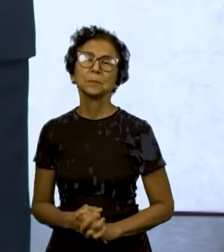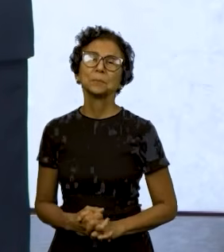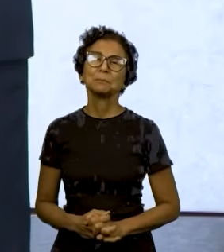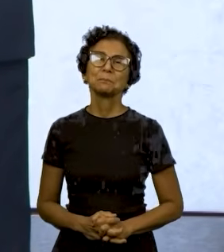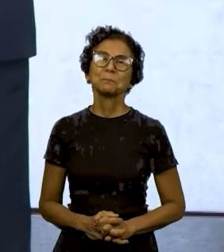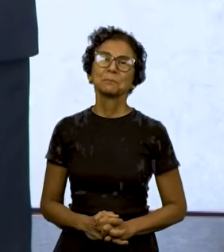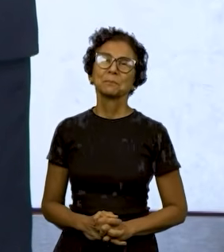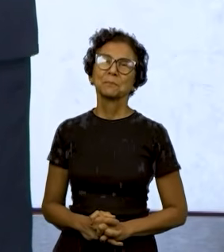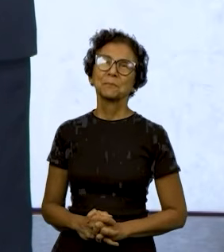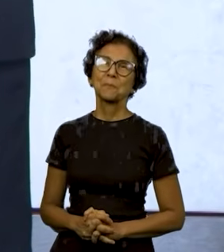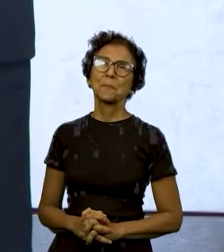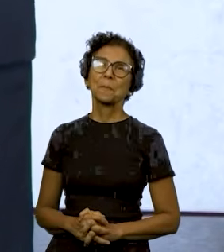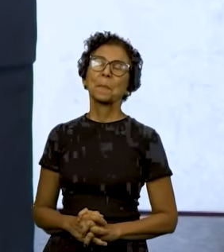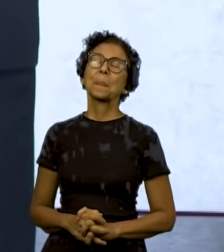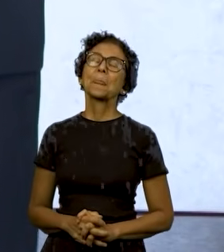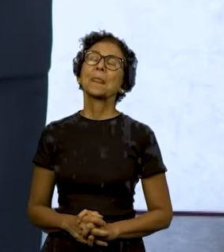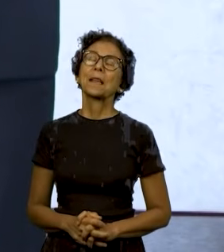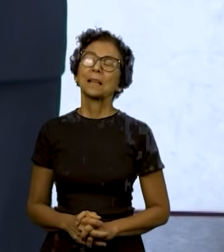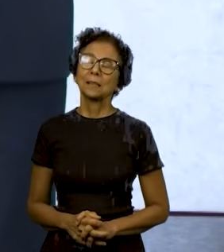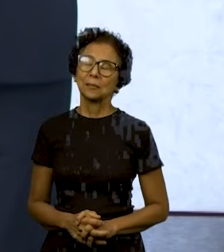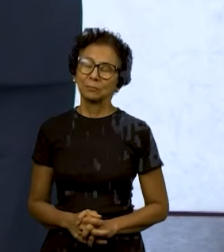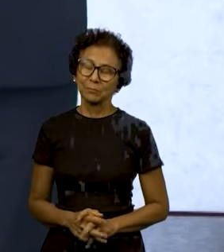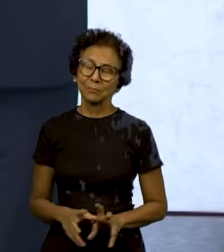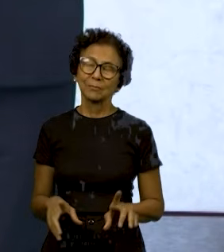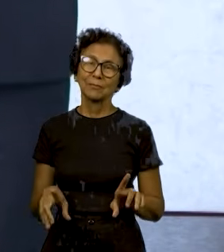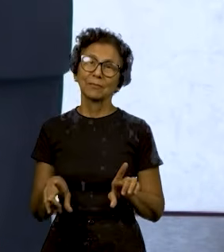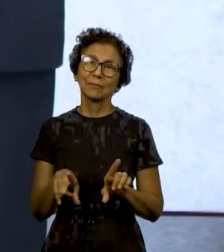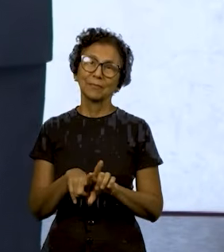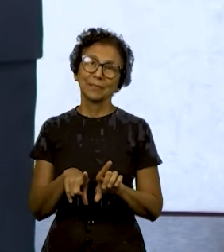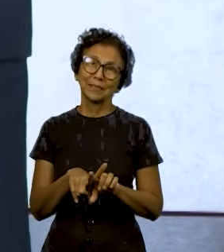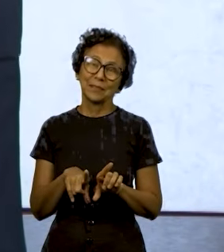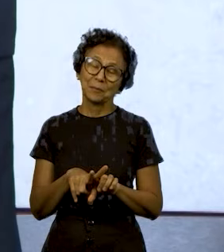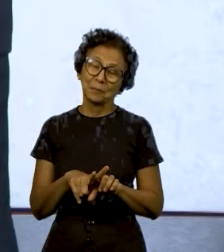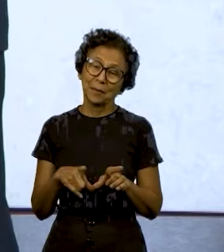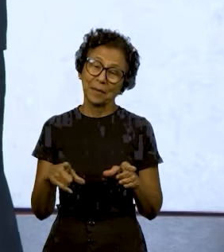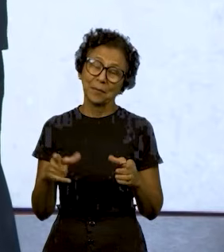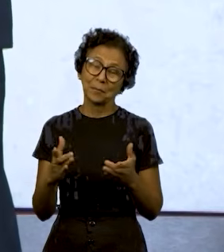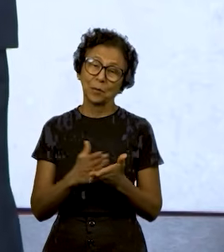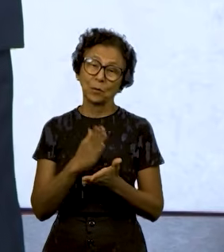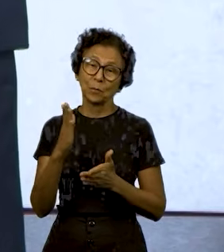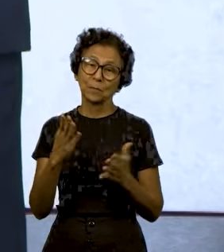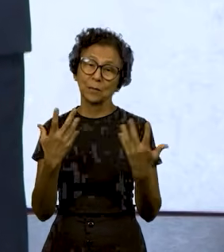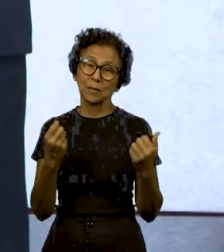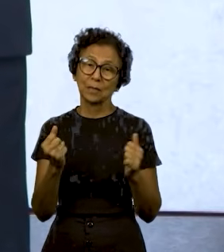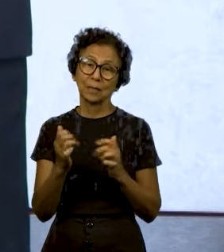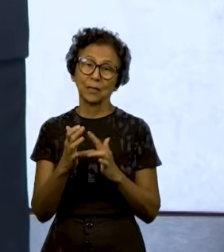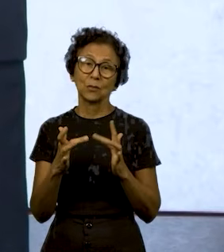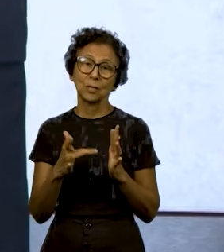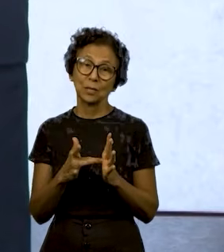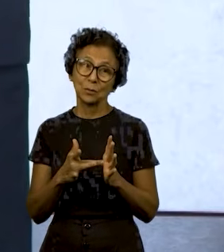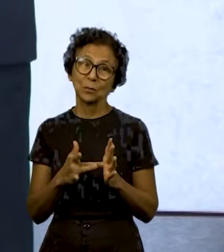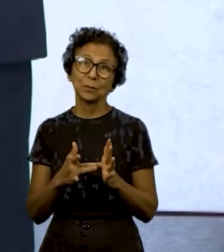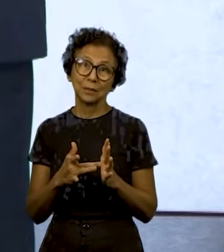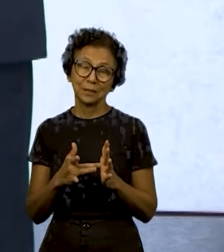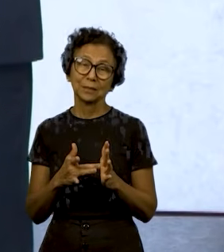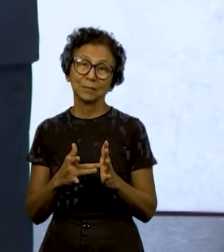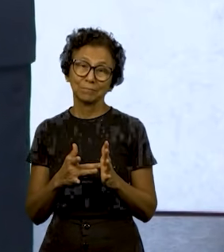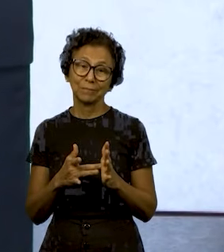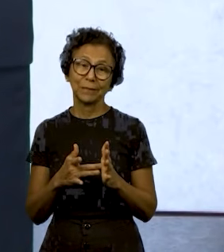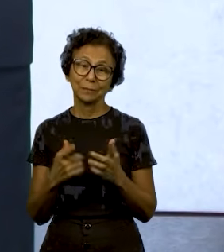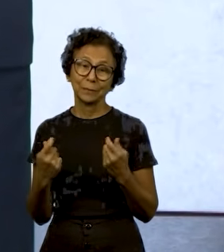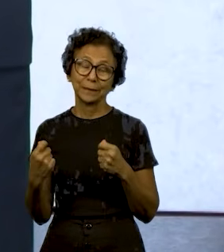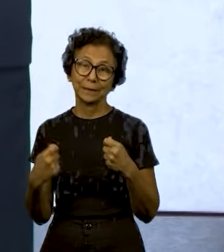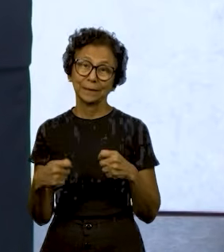recebido e nascido Jesus na sua casa. Não é que tem que mudar de cidade nem de casa, mas no caso de José aconteceu isso, e essa história nós